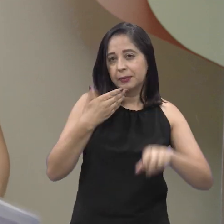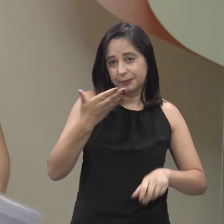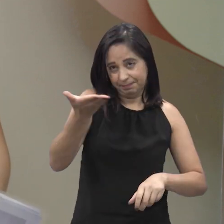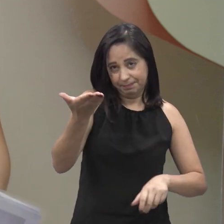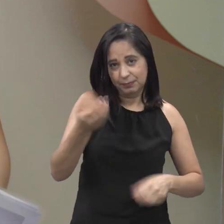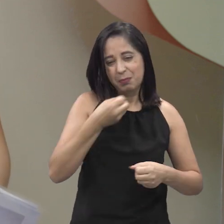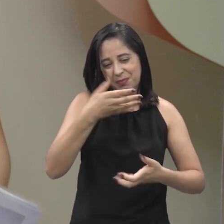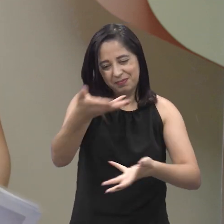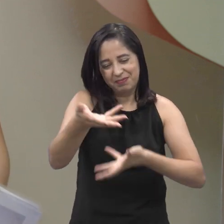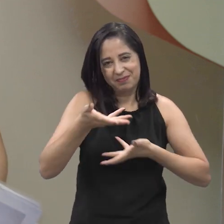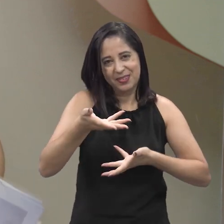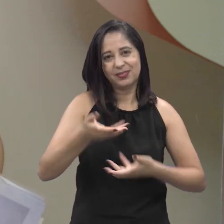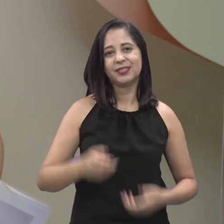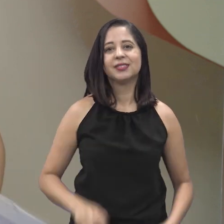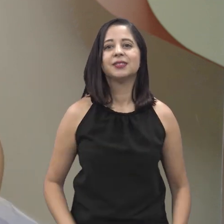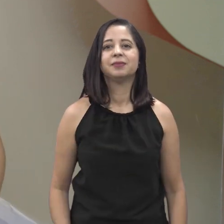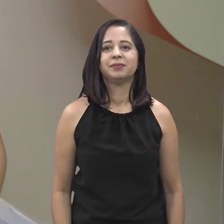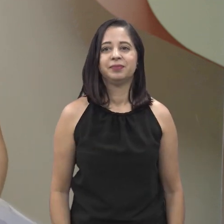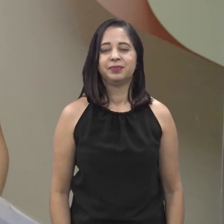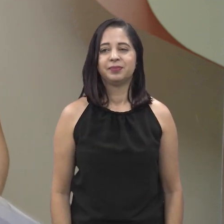Matheus? Sejam muito bem-vindos ao De Bem.